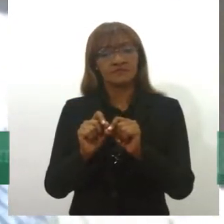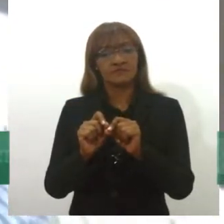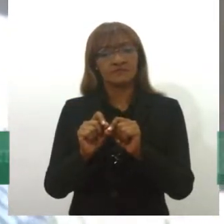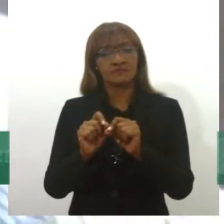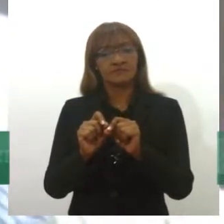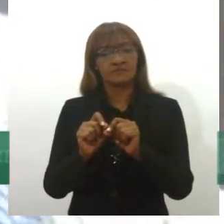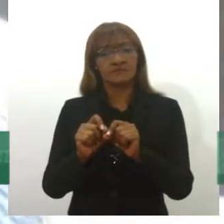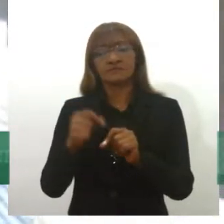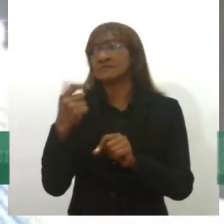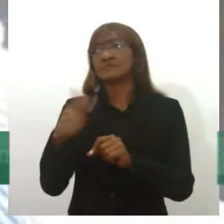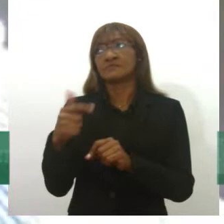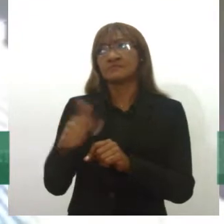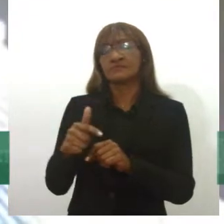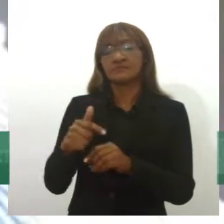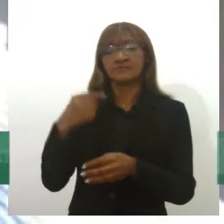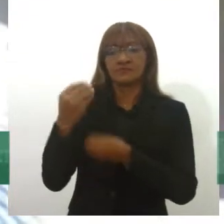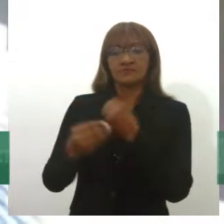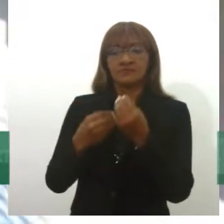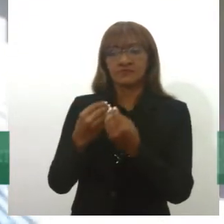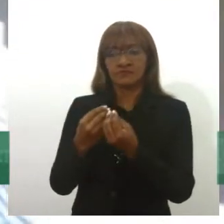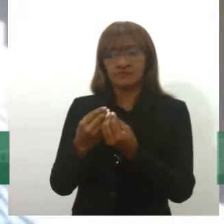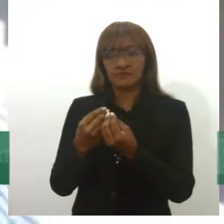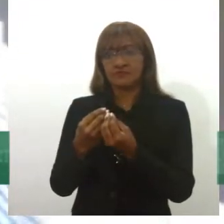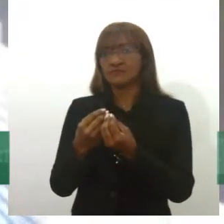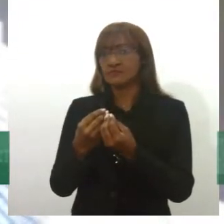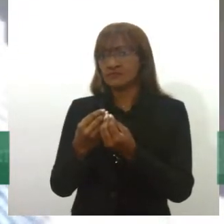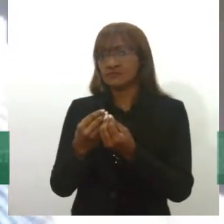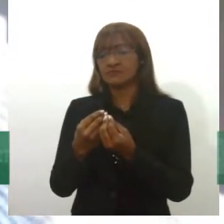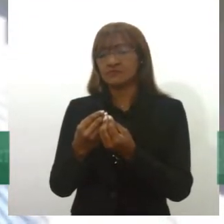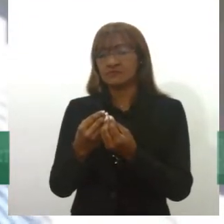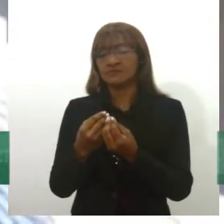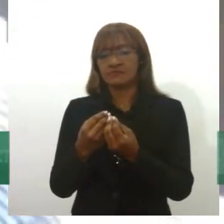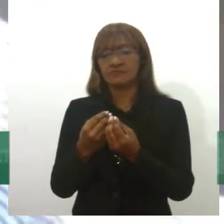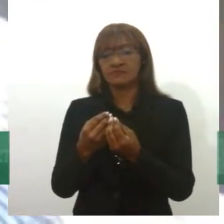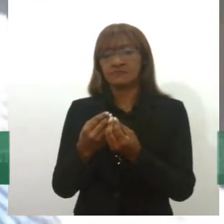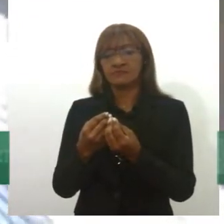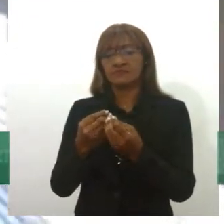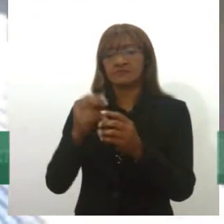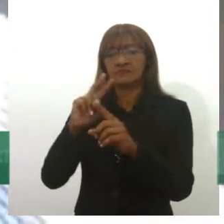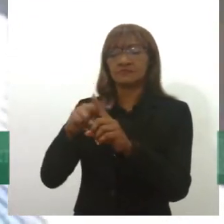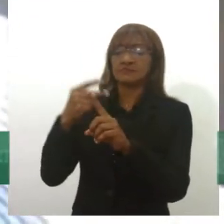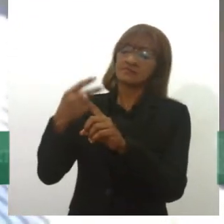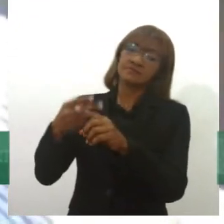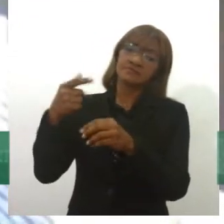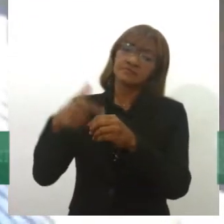Não teve esse acompanhamento do preço nas bombas, o preço do combustível